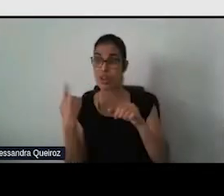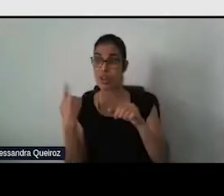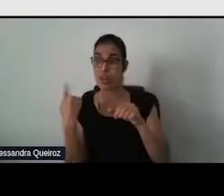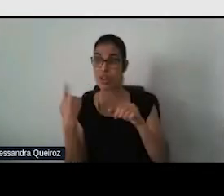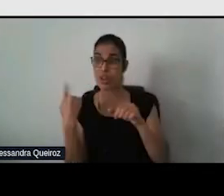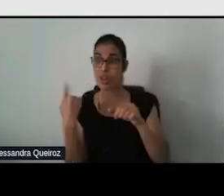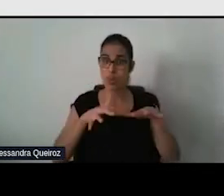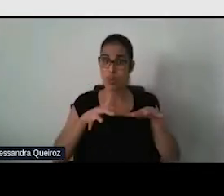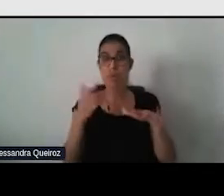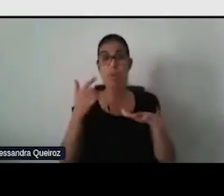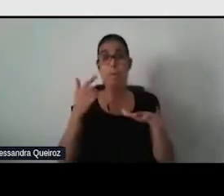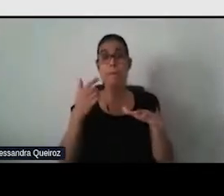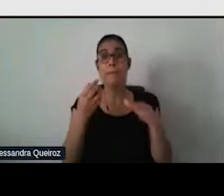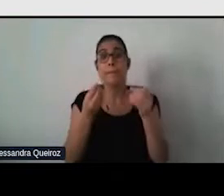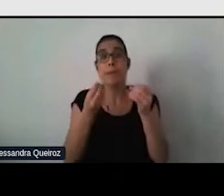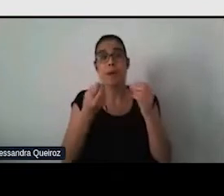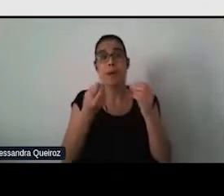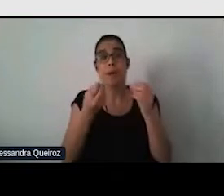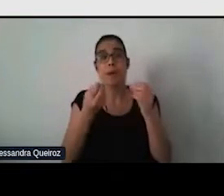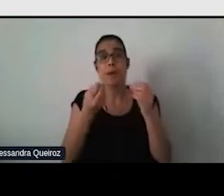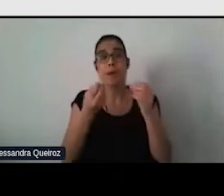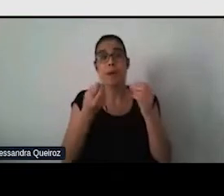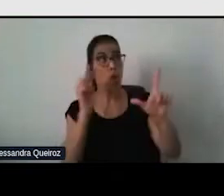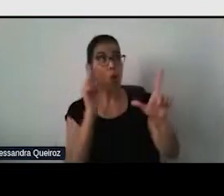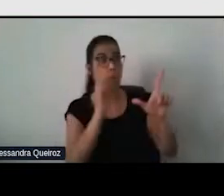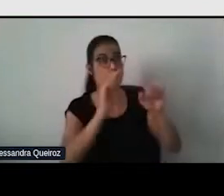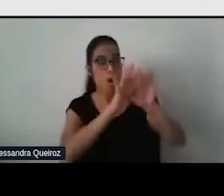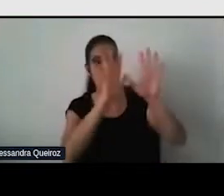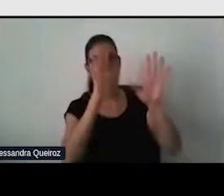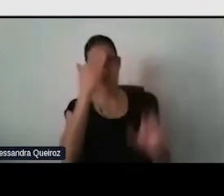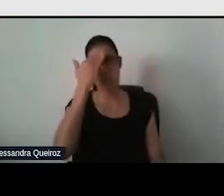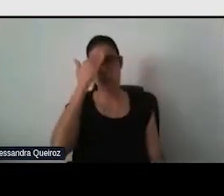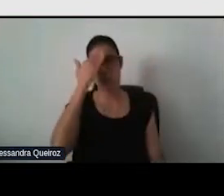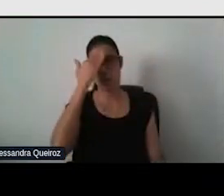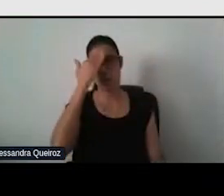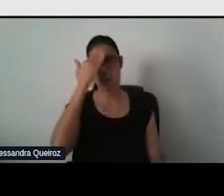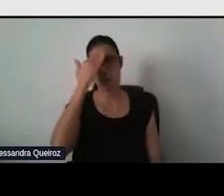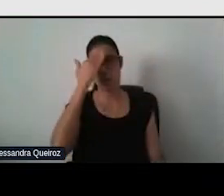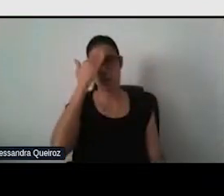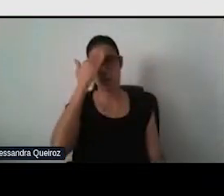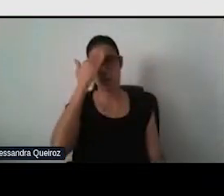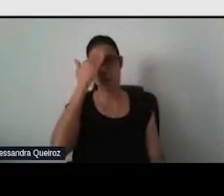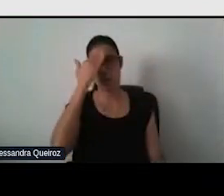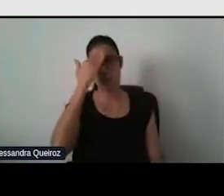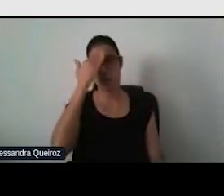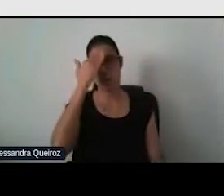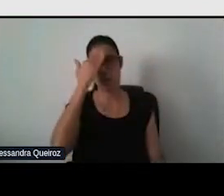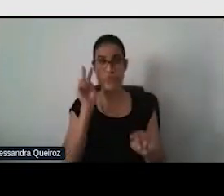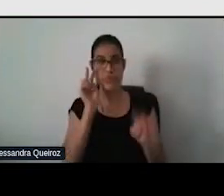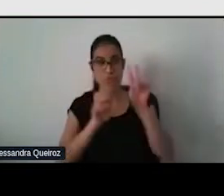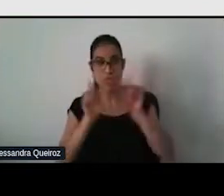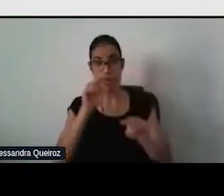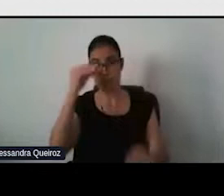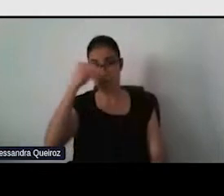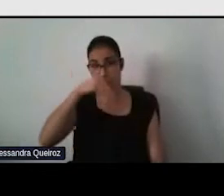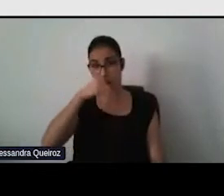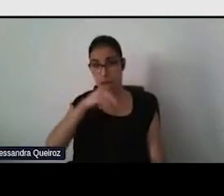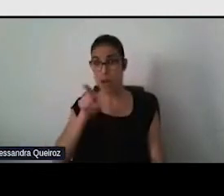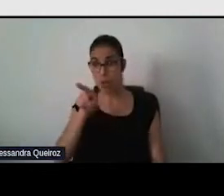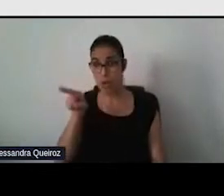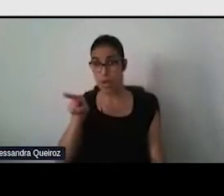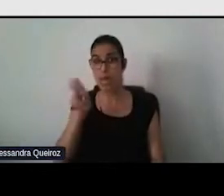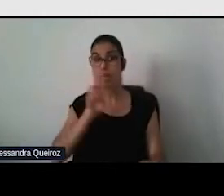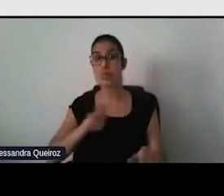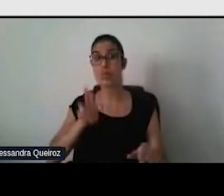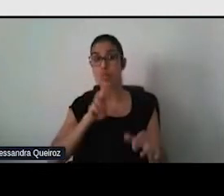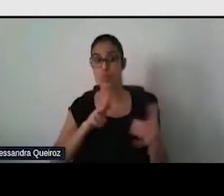com deficiência visual ou com baixa visão utilizam a tecnologia assistiva de leitores de tela para realmente ler